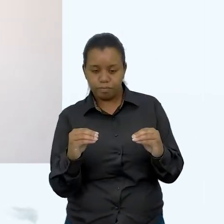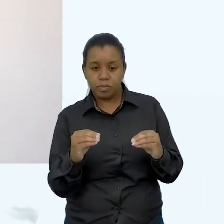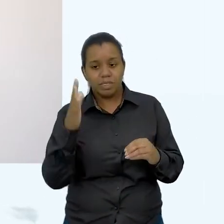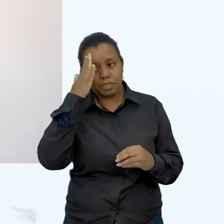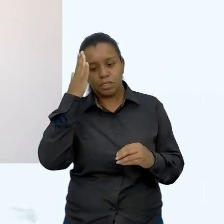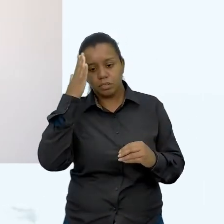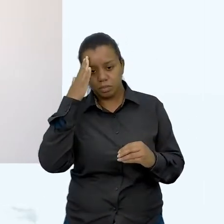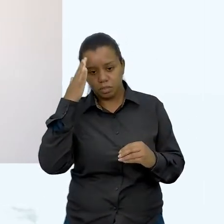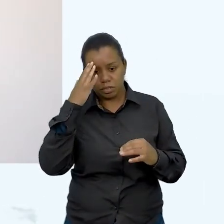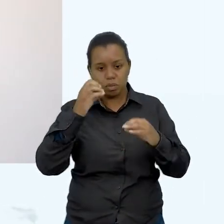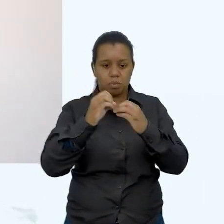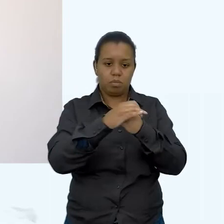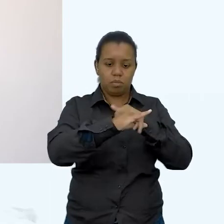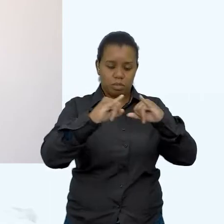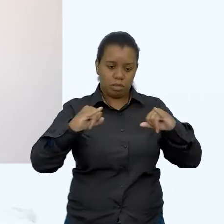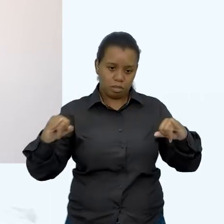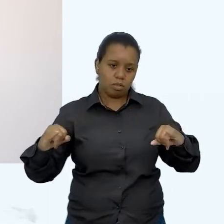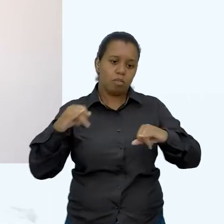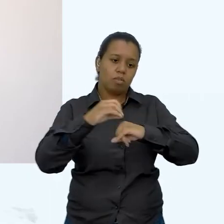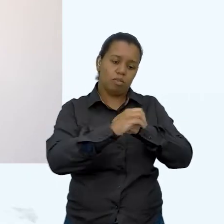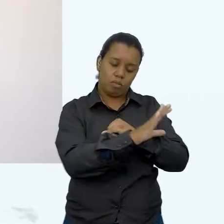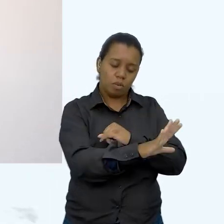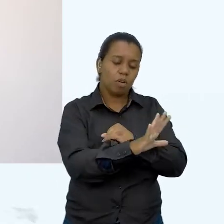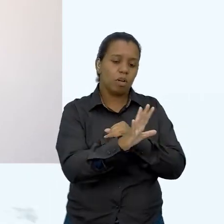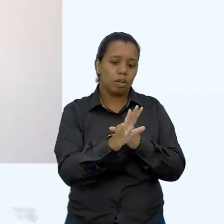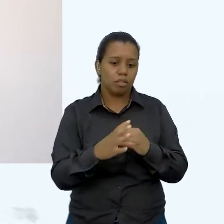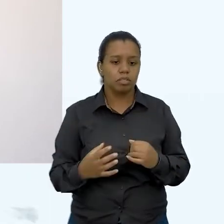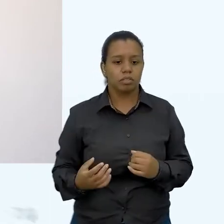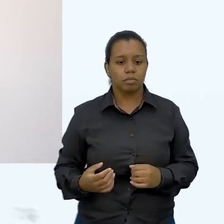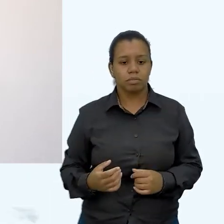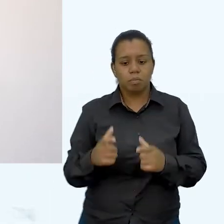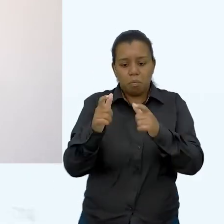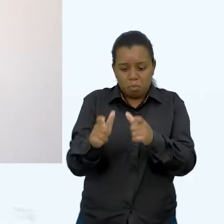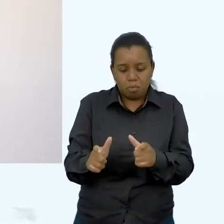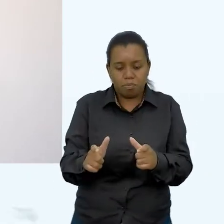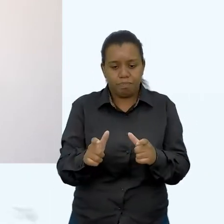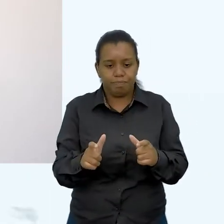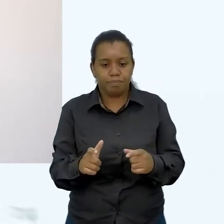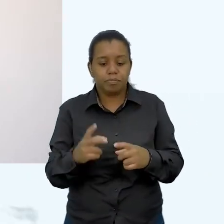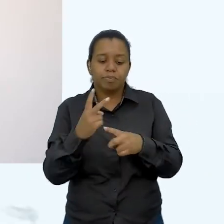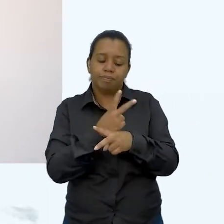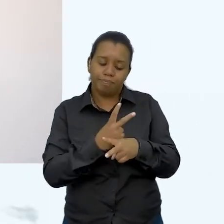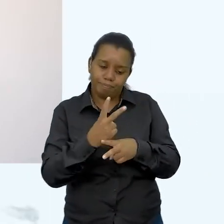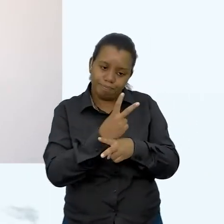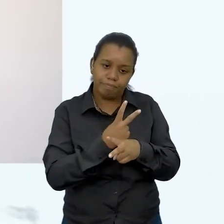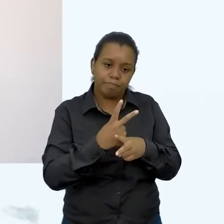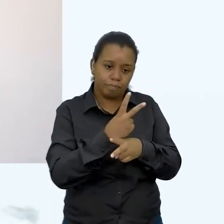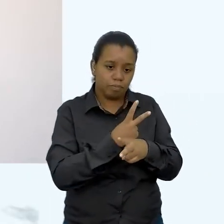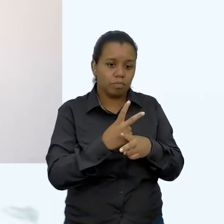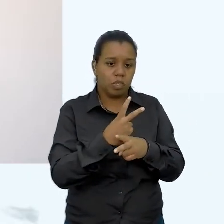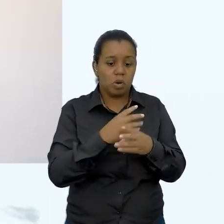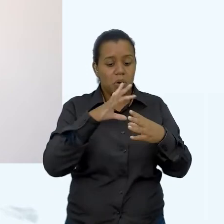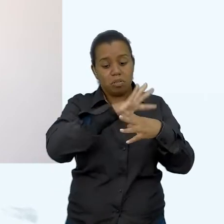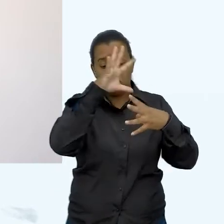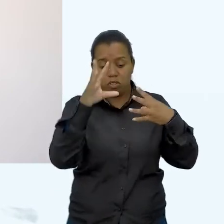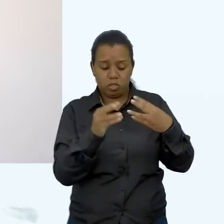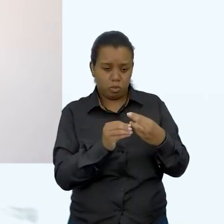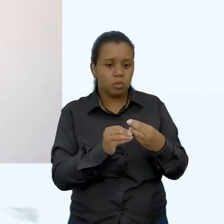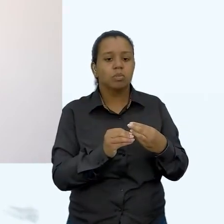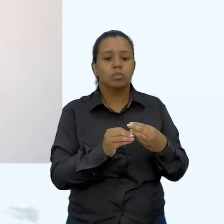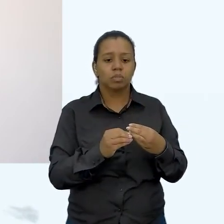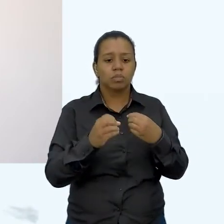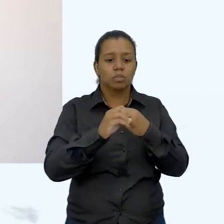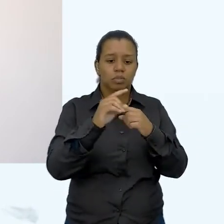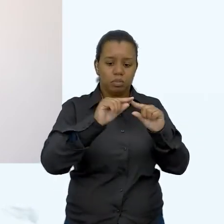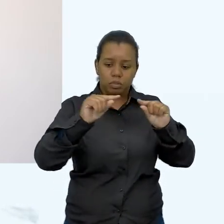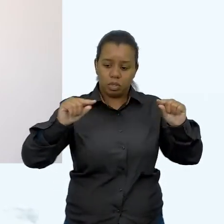que vai estar a fuga de corrente da sua instalação. E aí você vai ter que procurar nesse circuito o ponto onde está a fuga. A